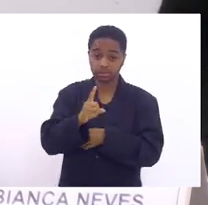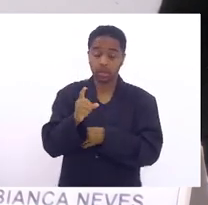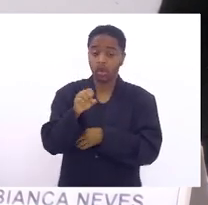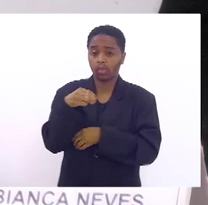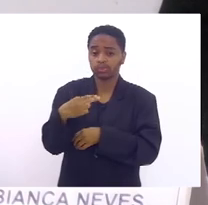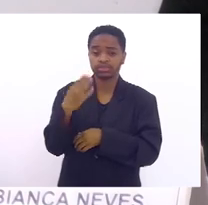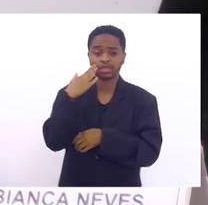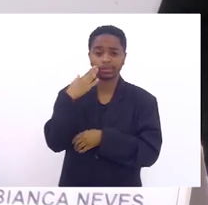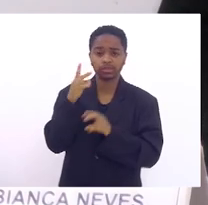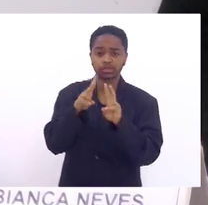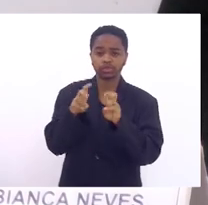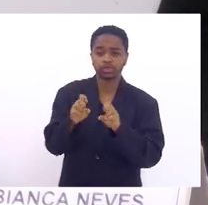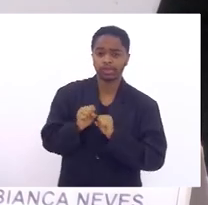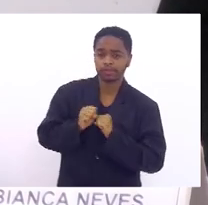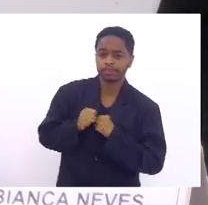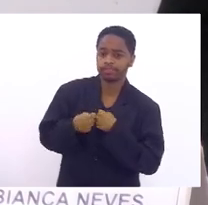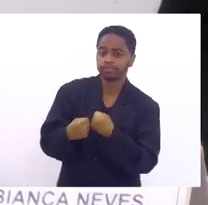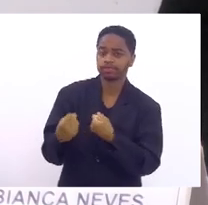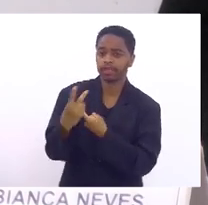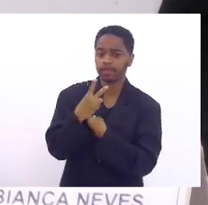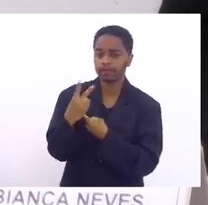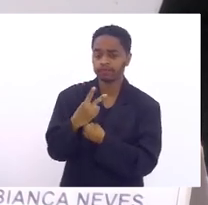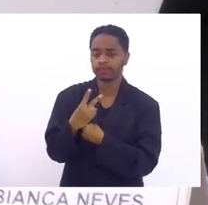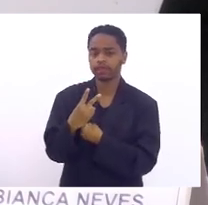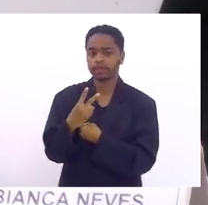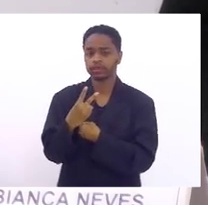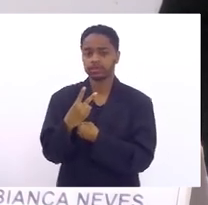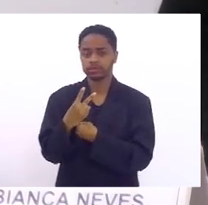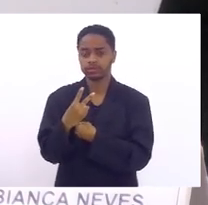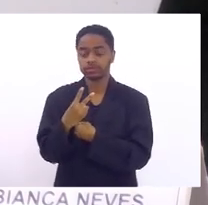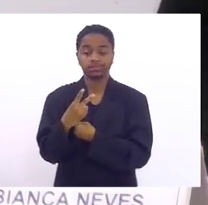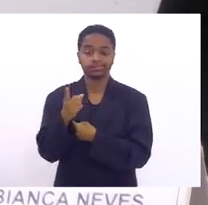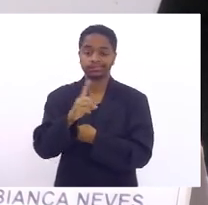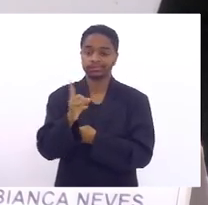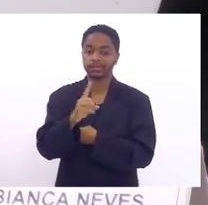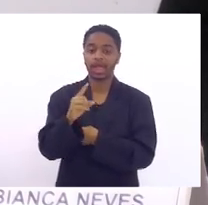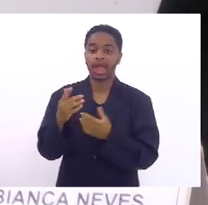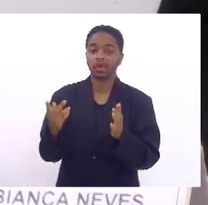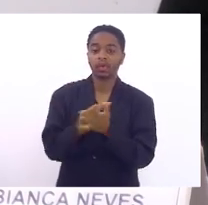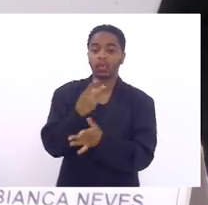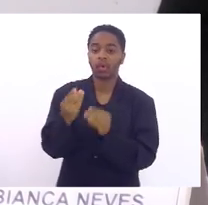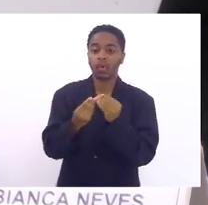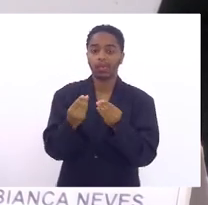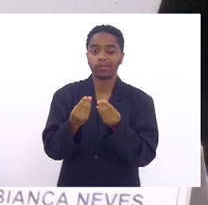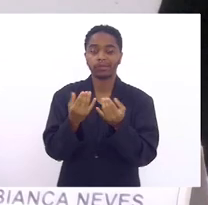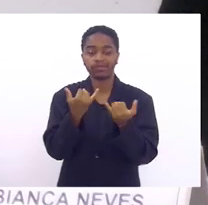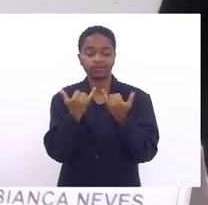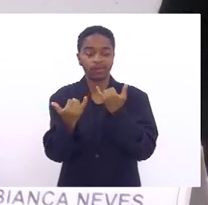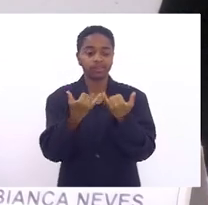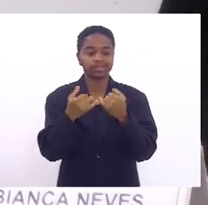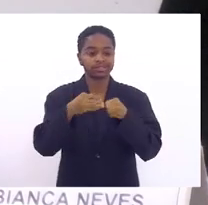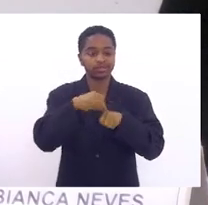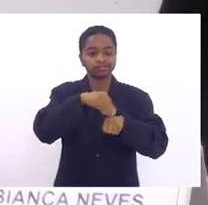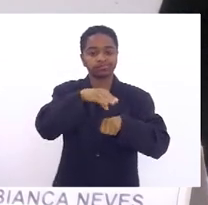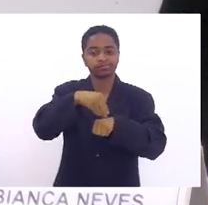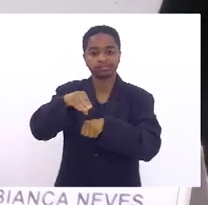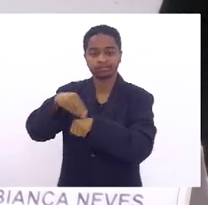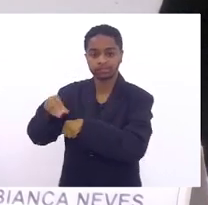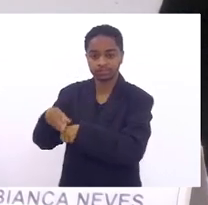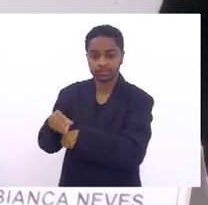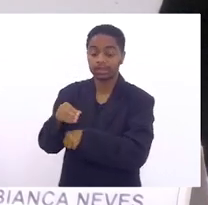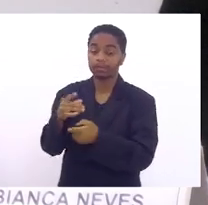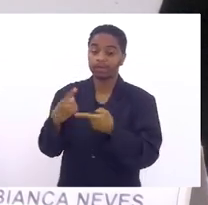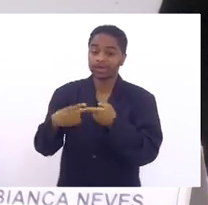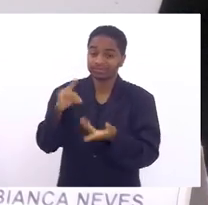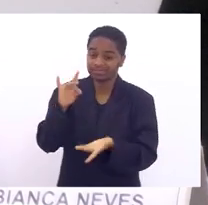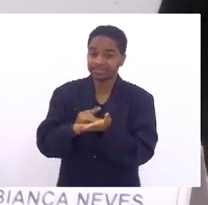pessoal Nossa forma de fazer defesa pessoal e coletiva se dá pelo acesso às informações informação sim é